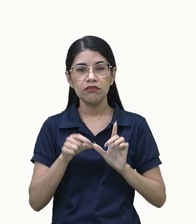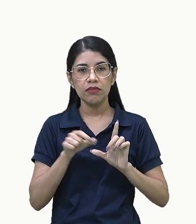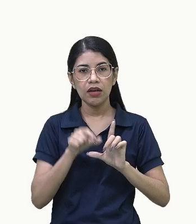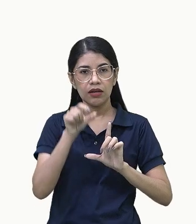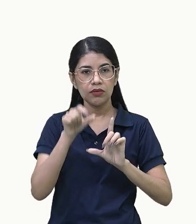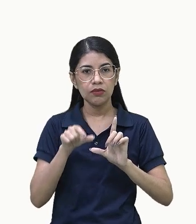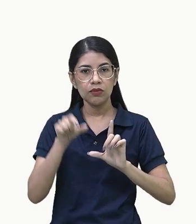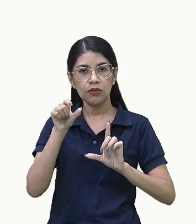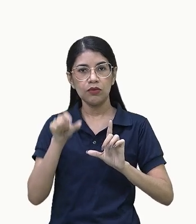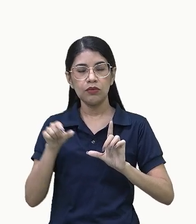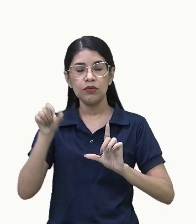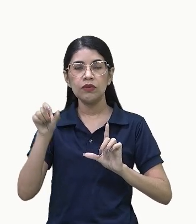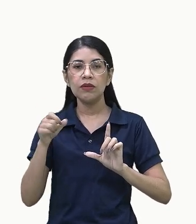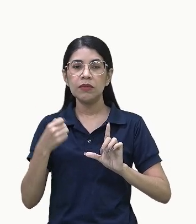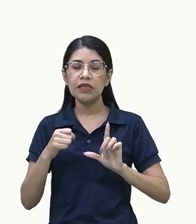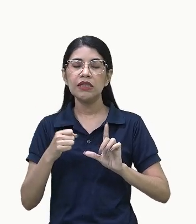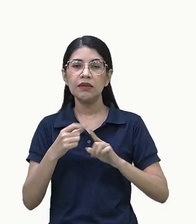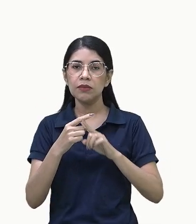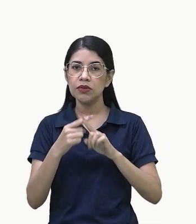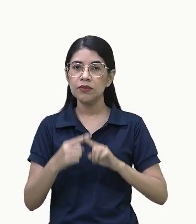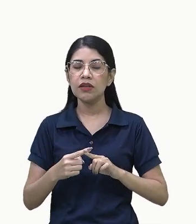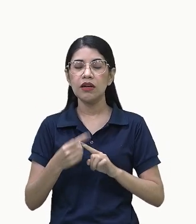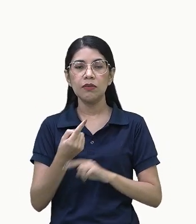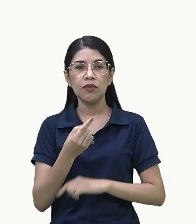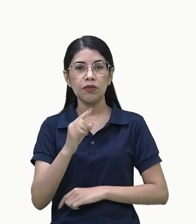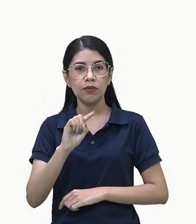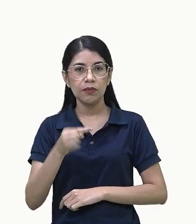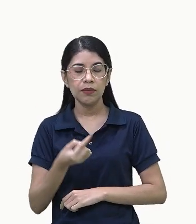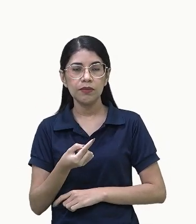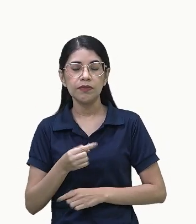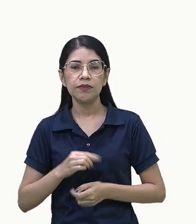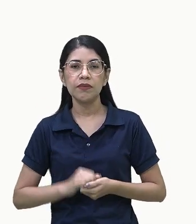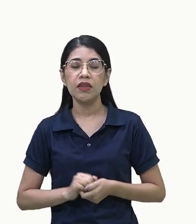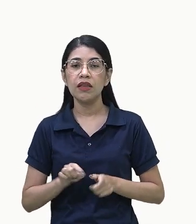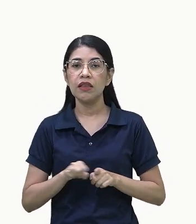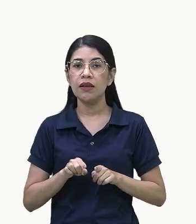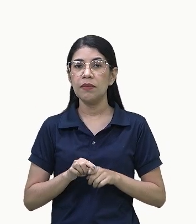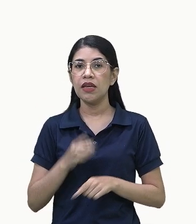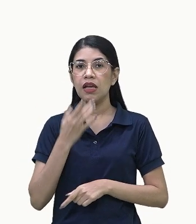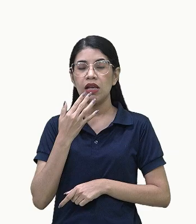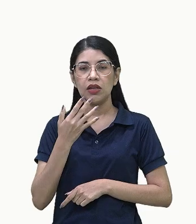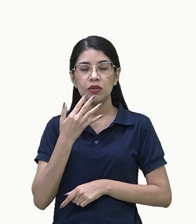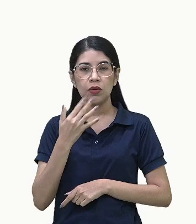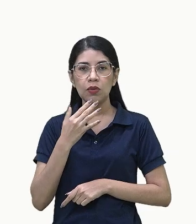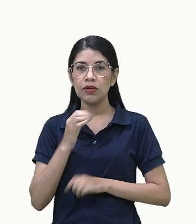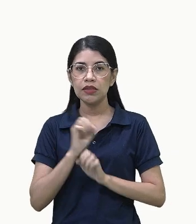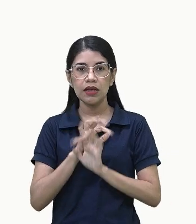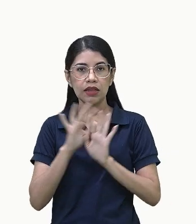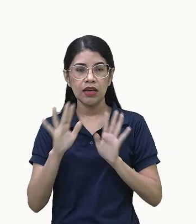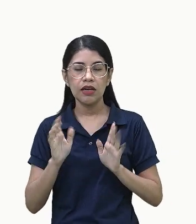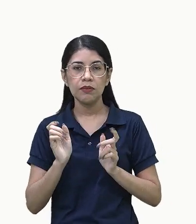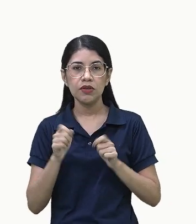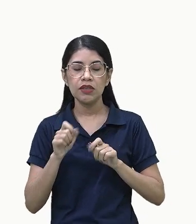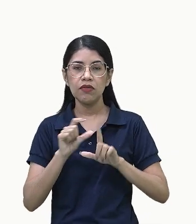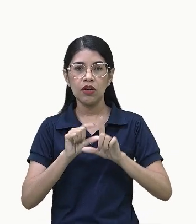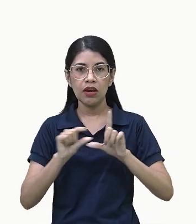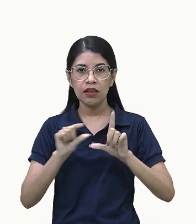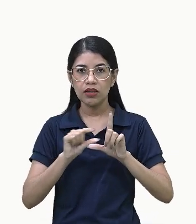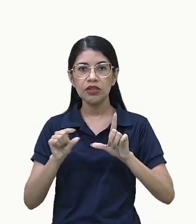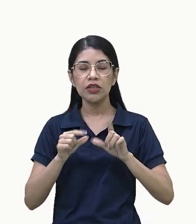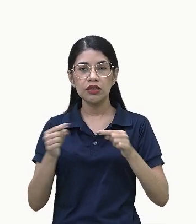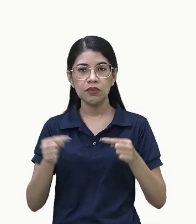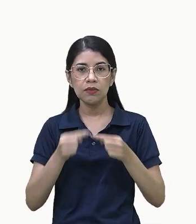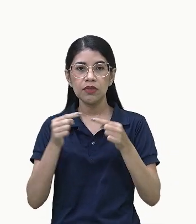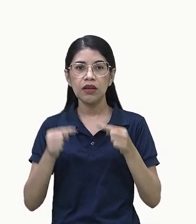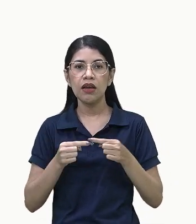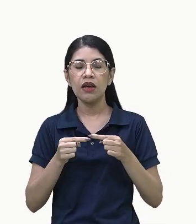deve ser multiplicado por 1000, tá bom? As cores também estão bem identificadas aí na legenda, né? O amarelo são os